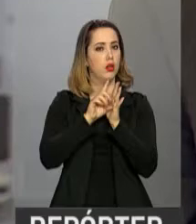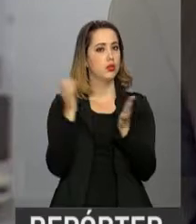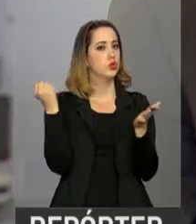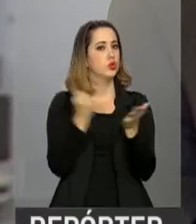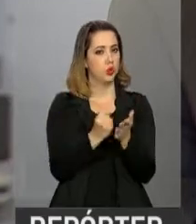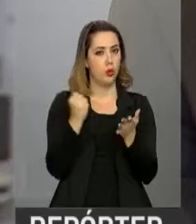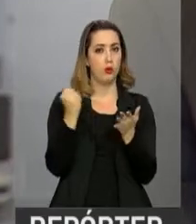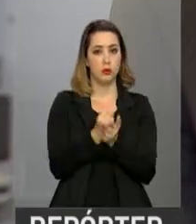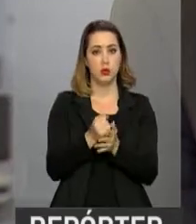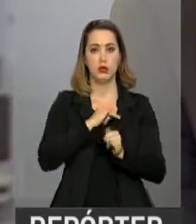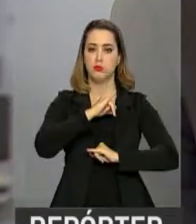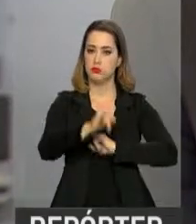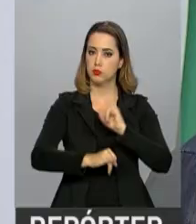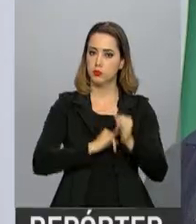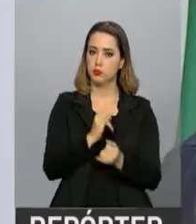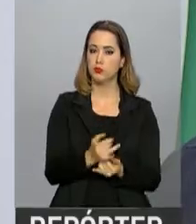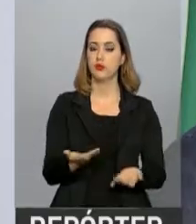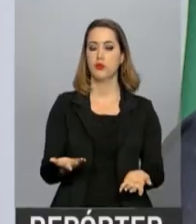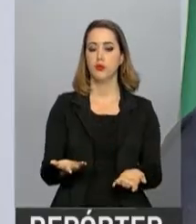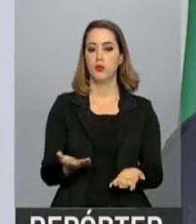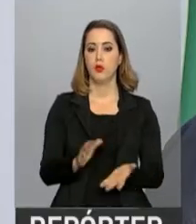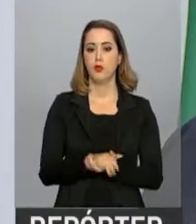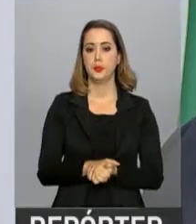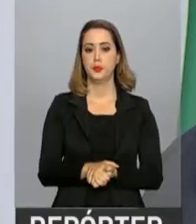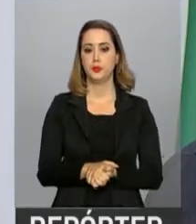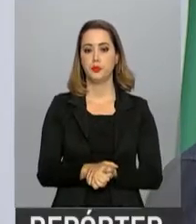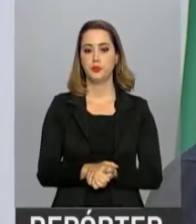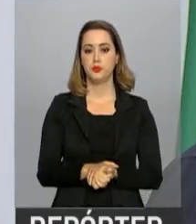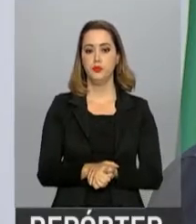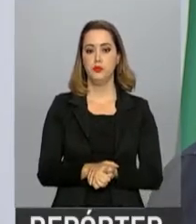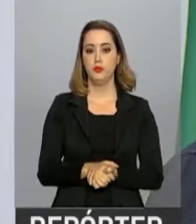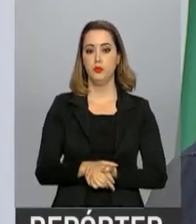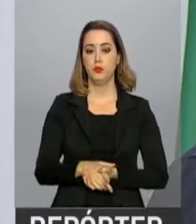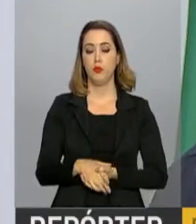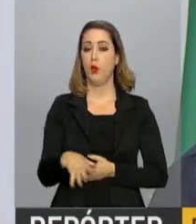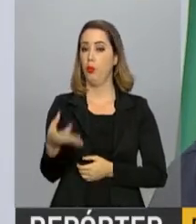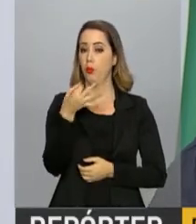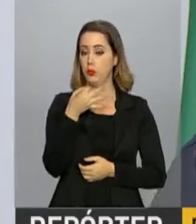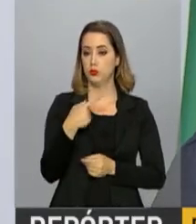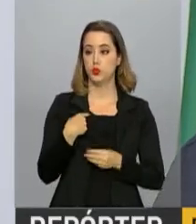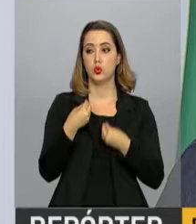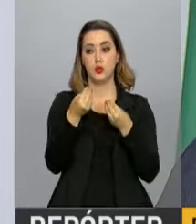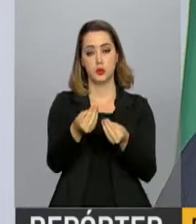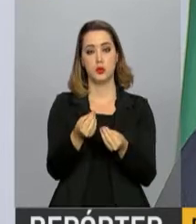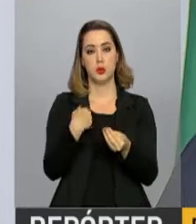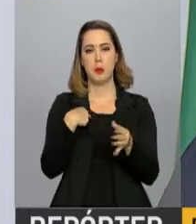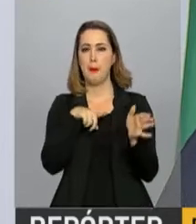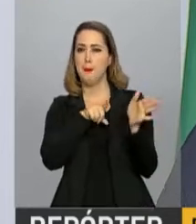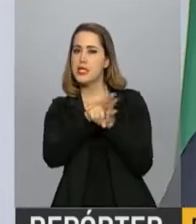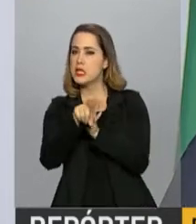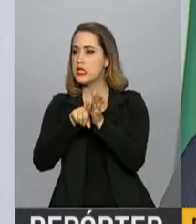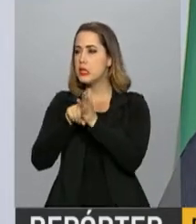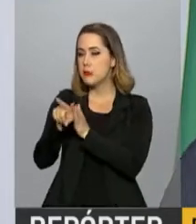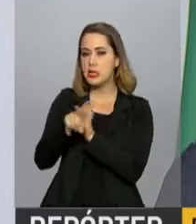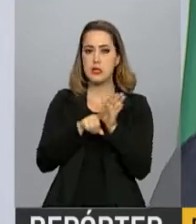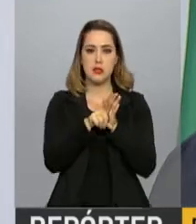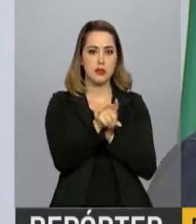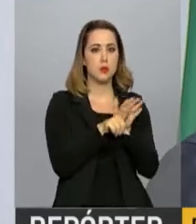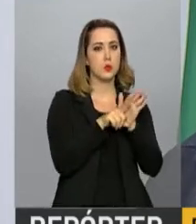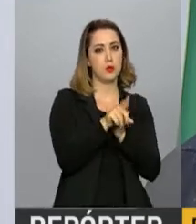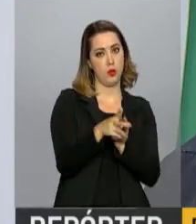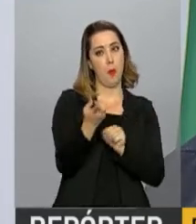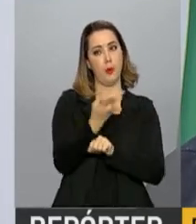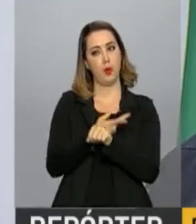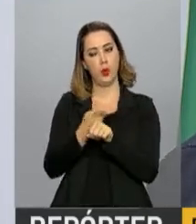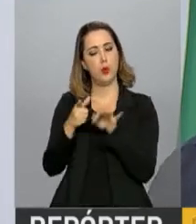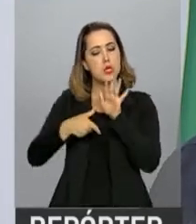planos pelos meios digitais. A dica que a gente sempre dá para os consumidores é pesquise, pesquise, pesquise. Antes